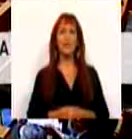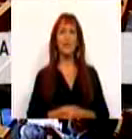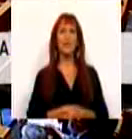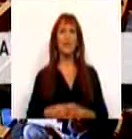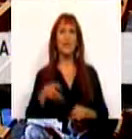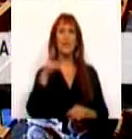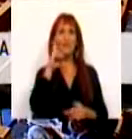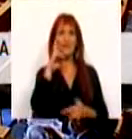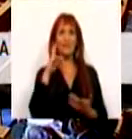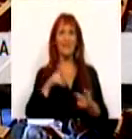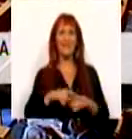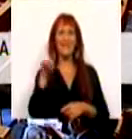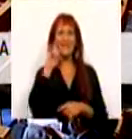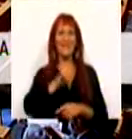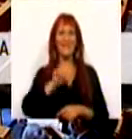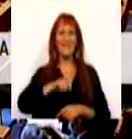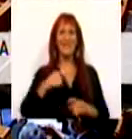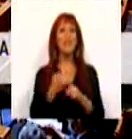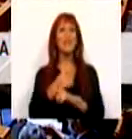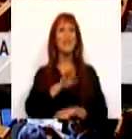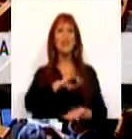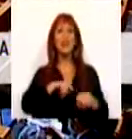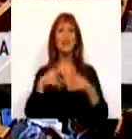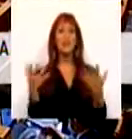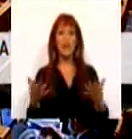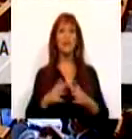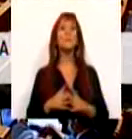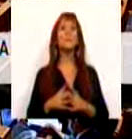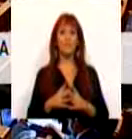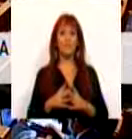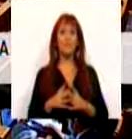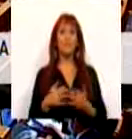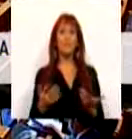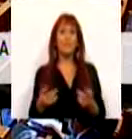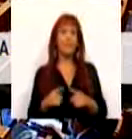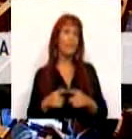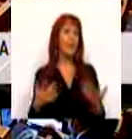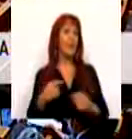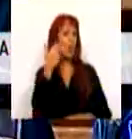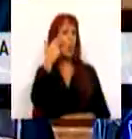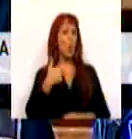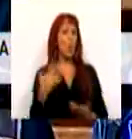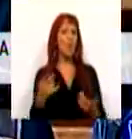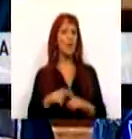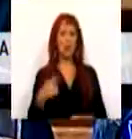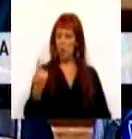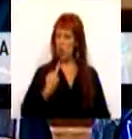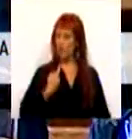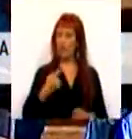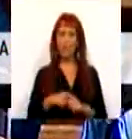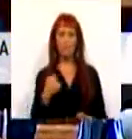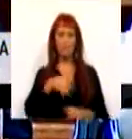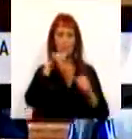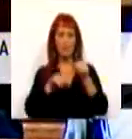Ah, desculpe. Senhoras presidentes, senhores deputados, é uma honra e um dever vir